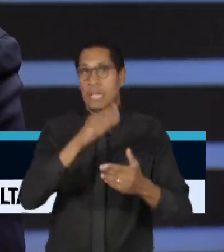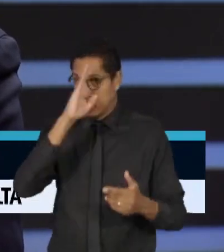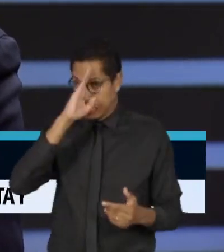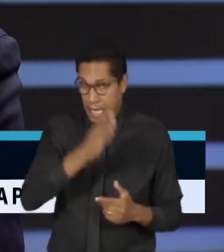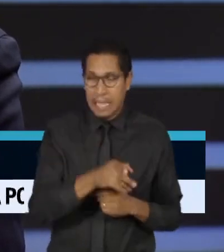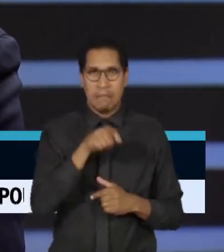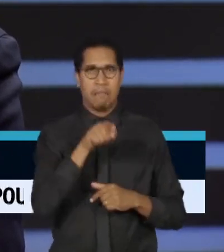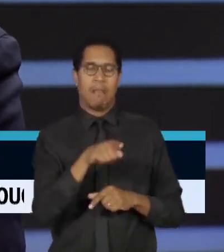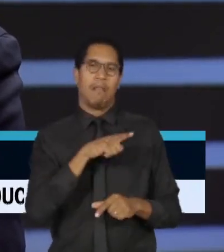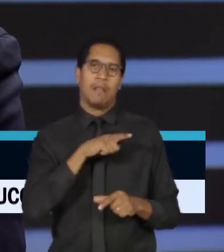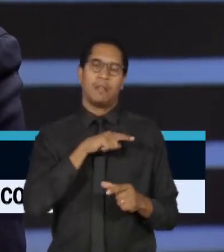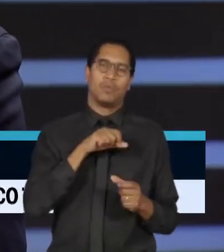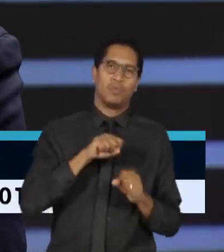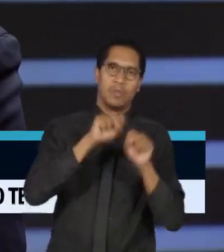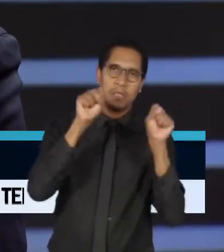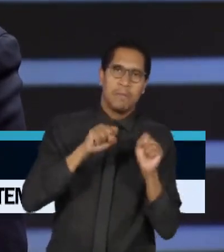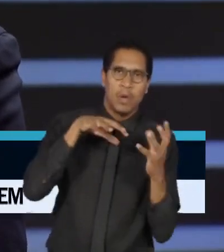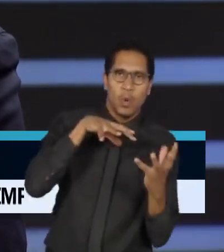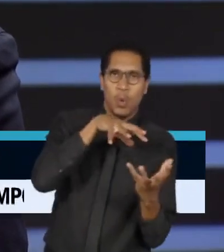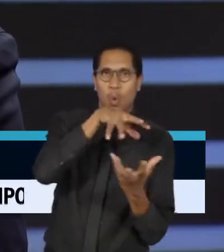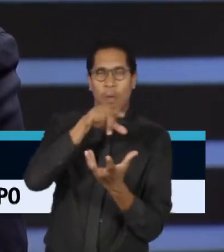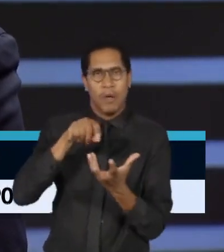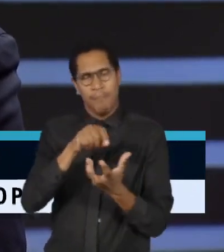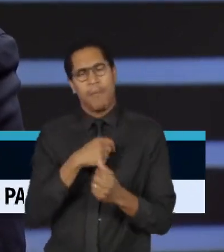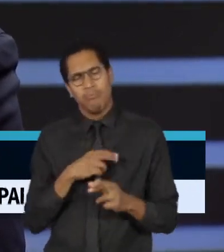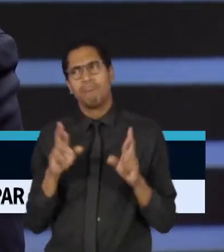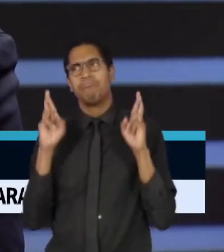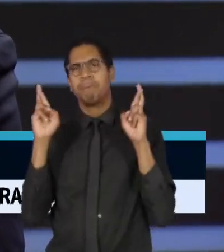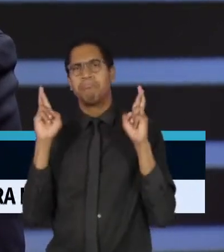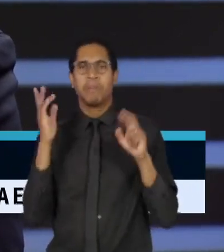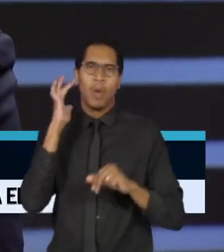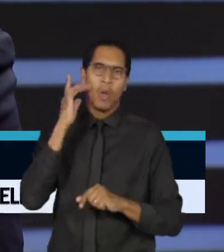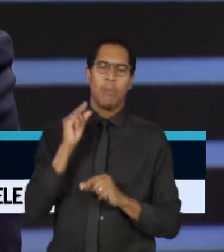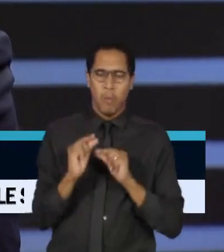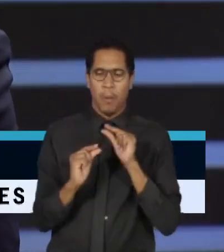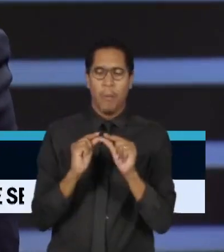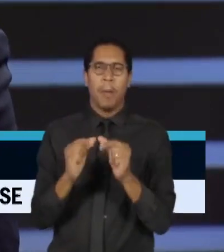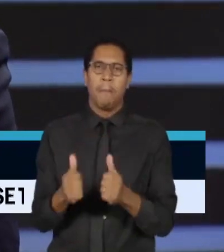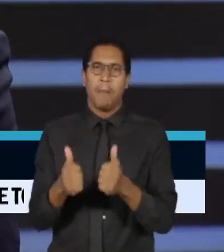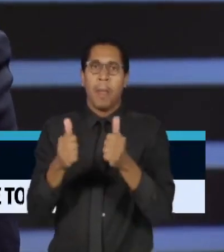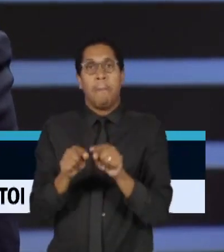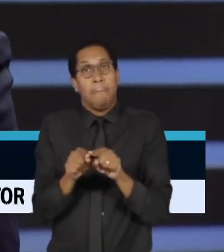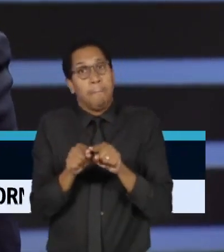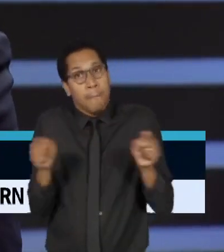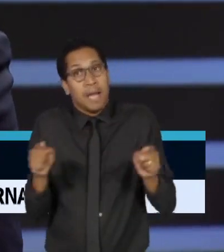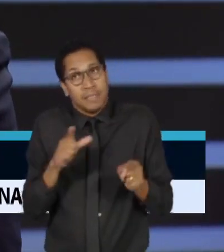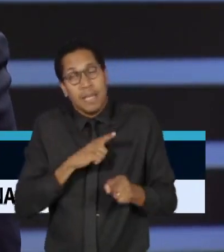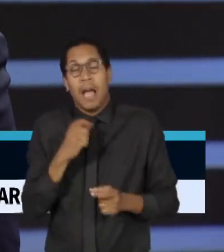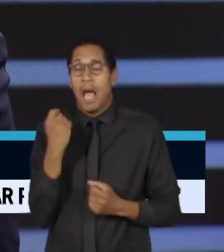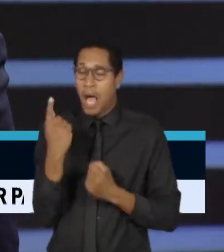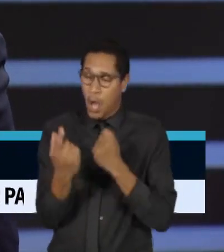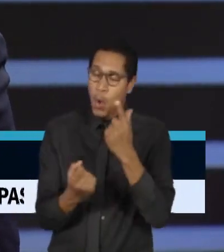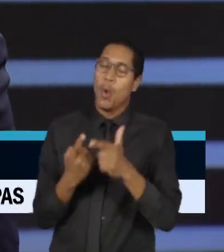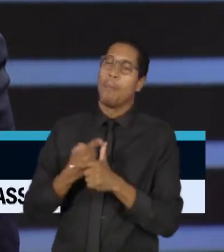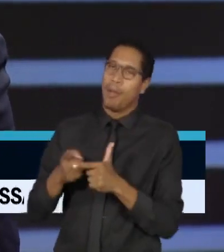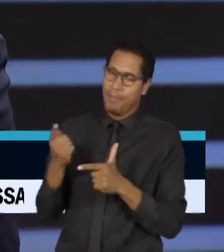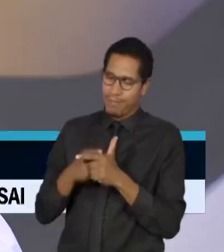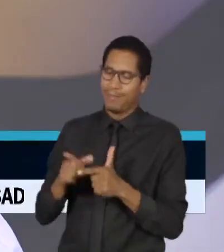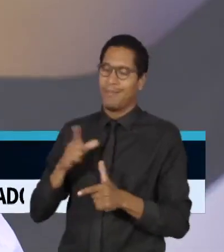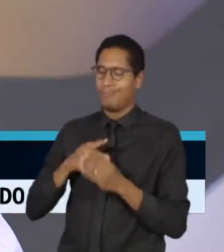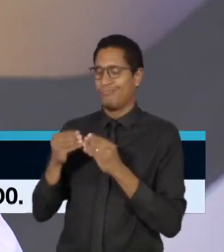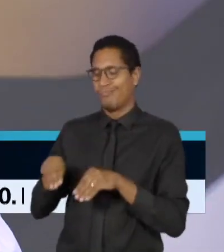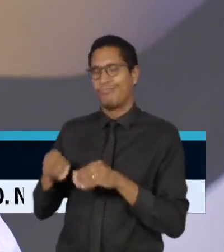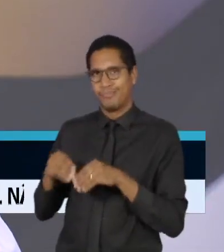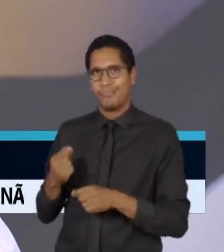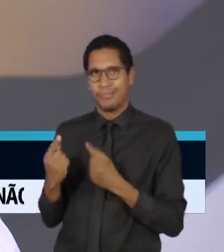dentro do sistema global. Então, eu sou otimista, eu acho que aos poucos nós vamos melhorar, mas teremos algumas fraturas expostas pelo caminho. Temos que